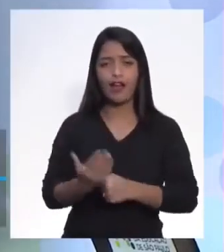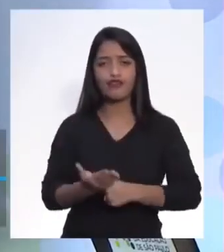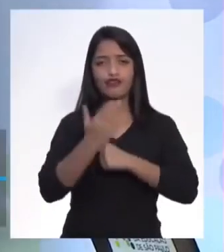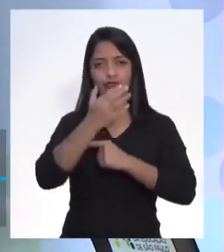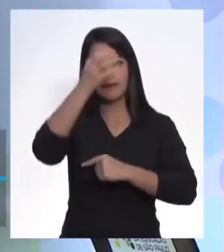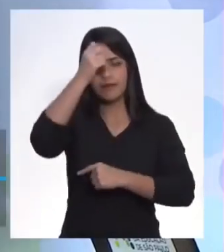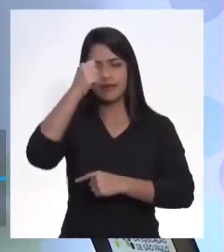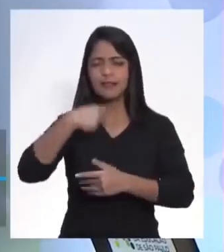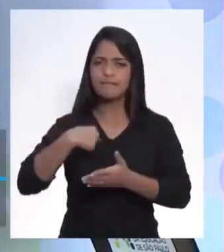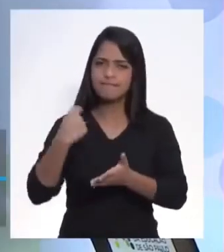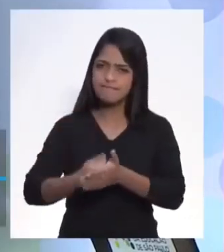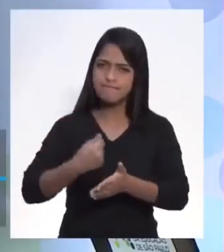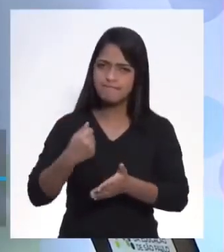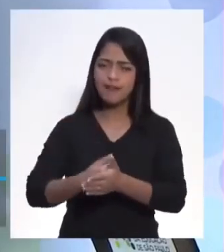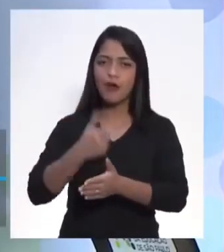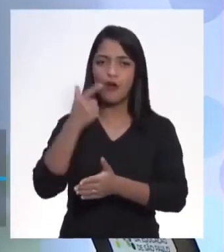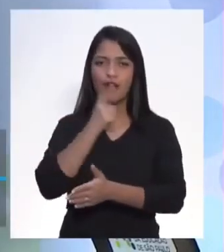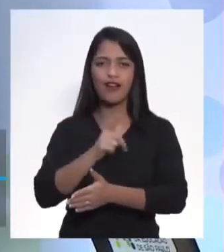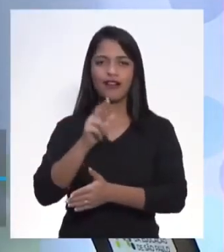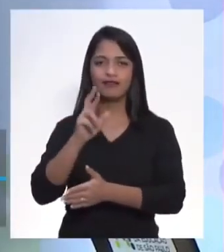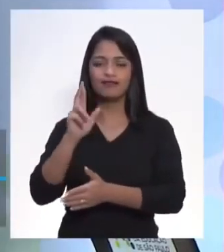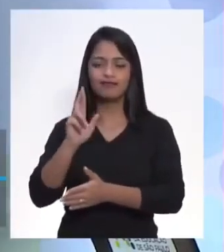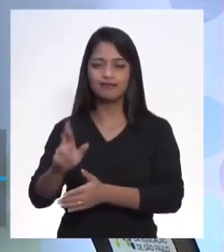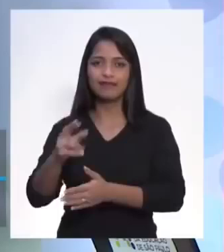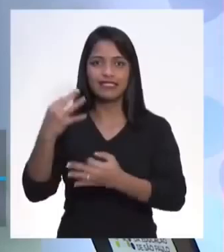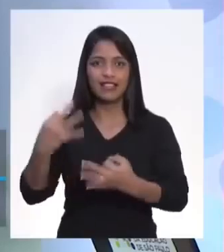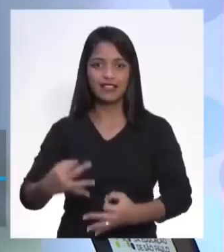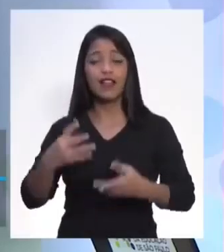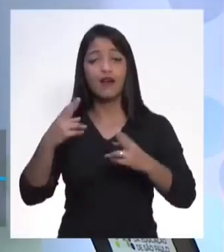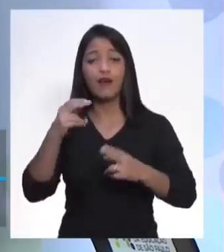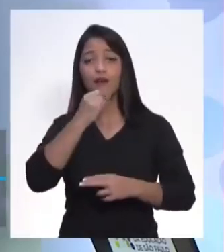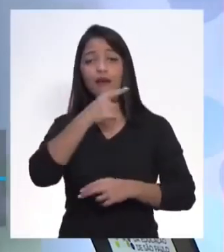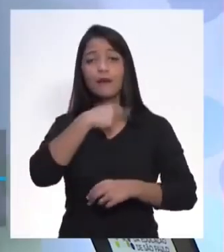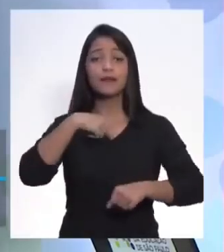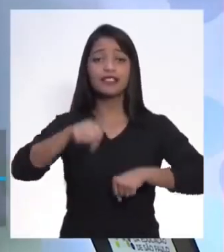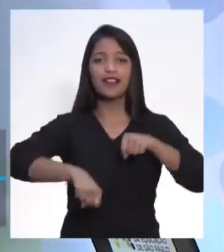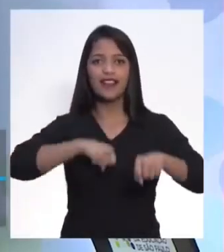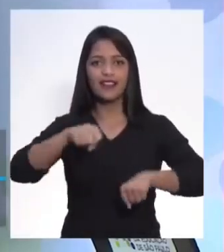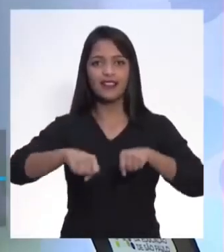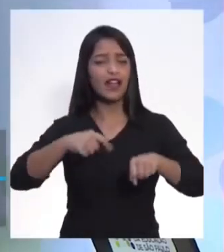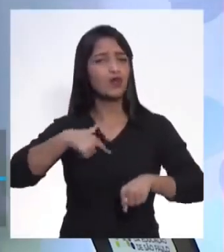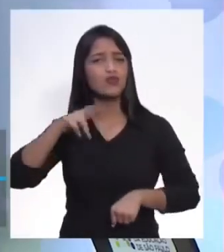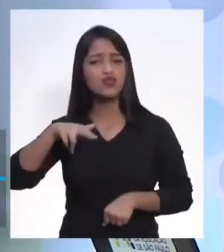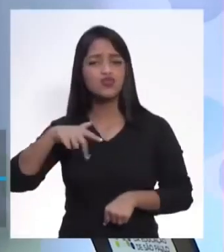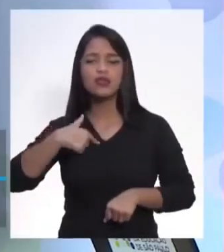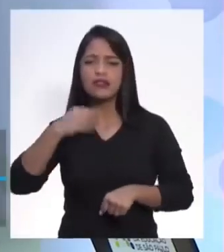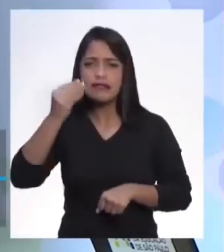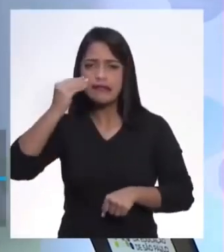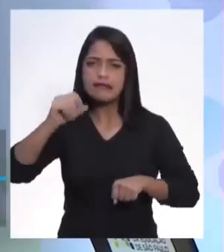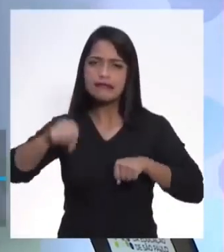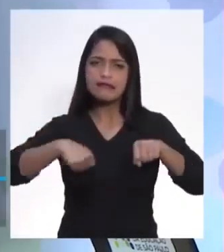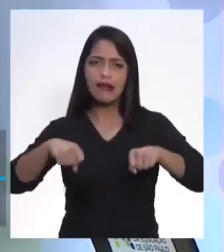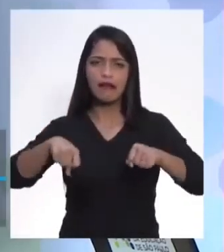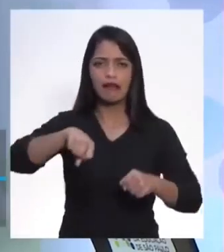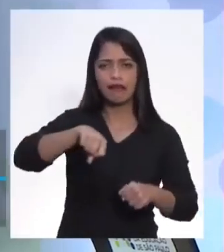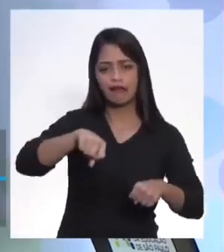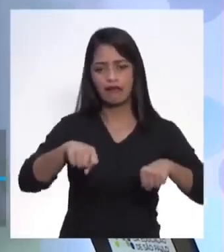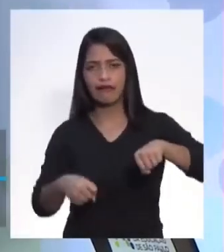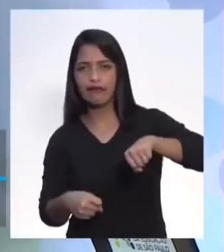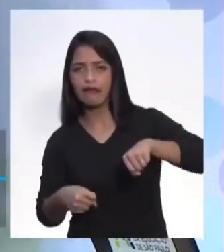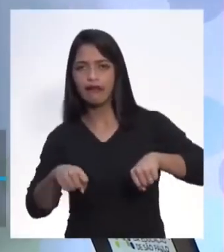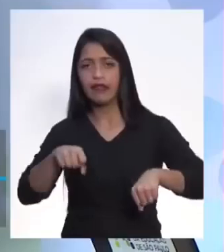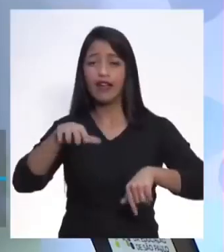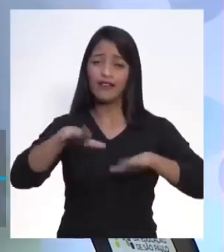acertar. É igual andar de bicicleta, né? Quem nunca andou de bicicleta vai bambear uma vez ali, vai tomar umas quedinhas, mas quando ele entender